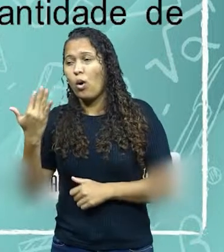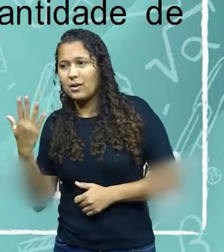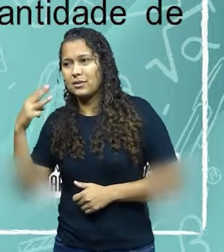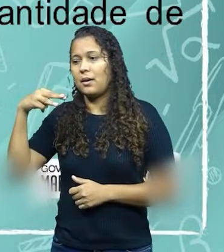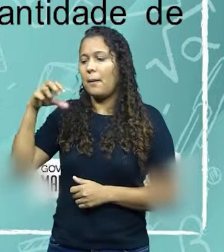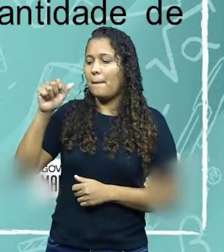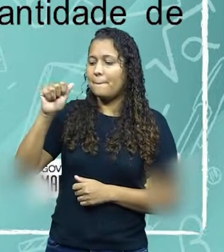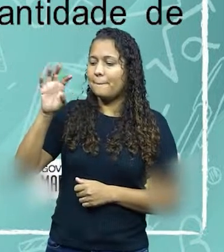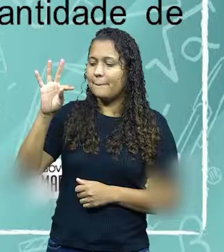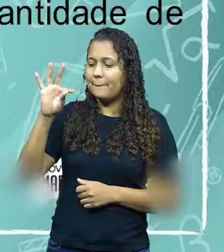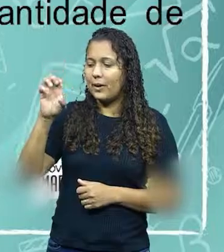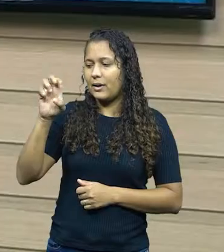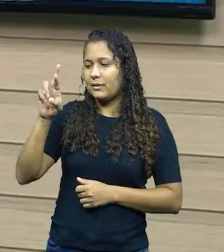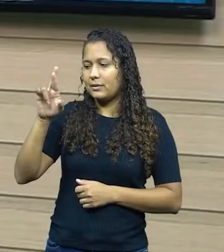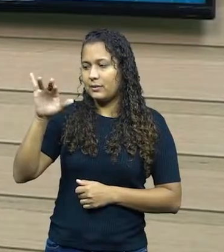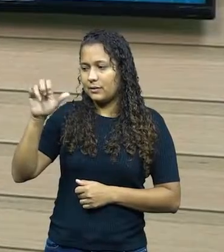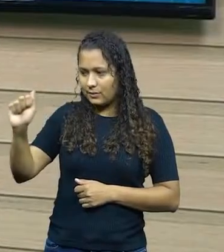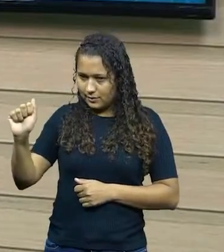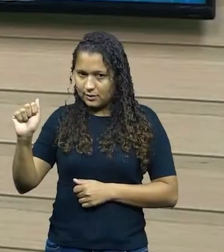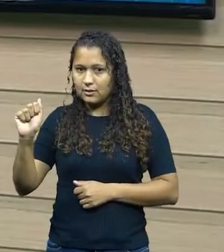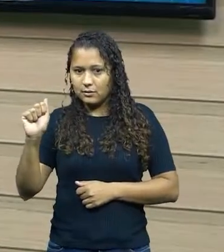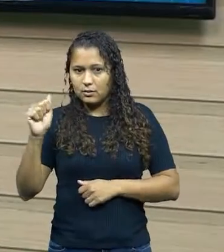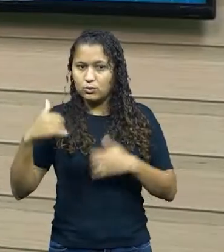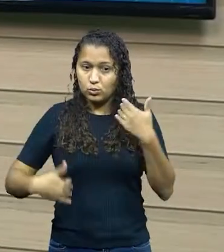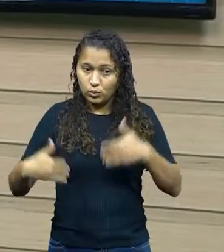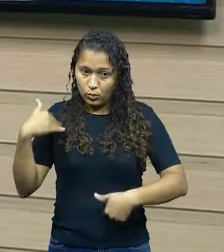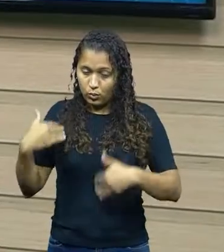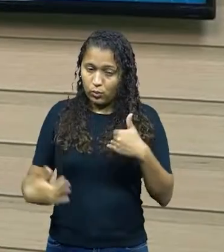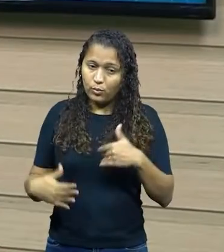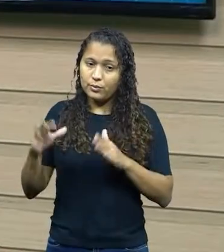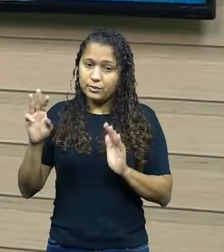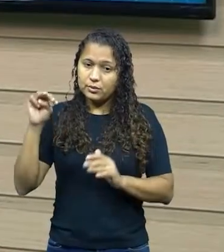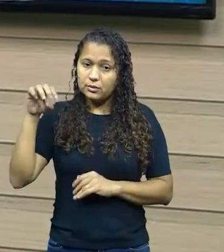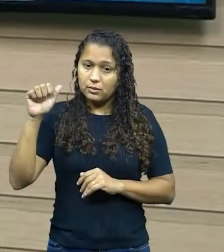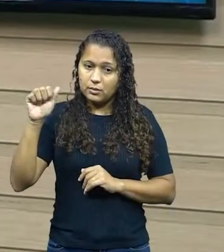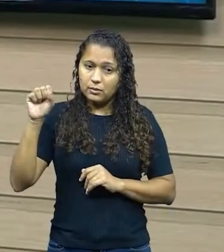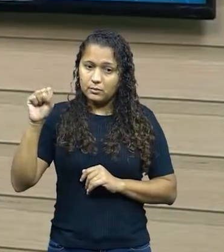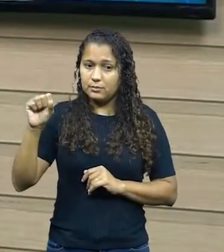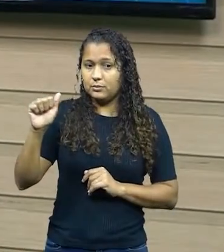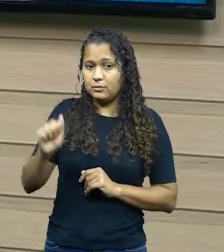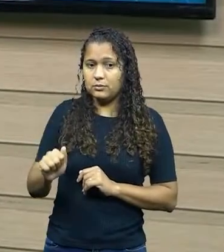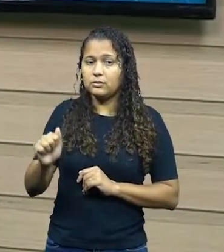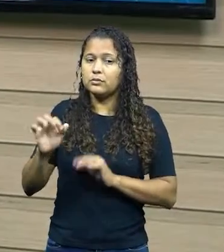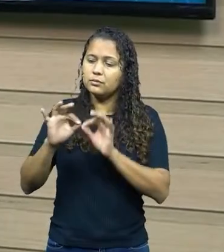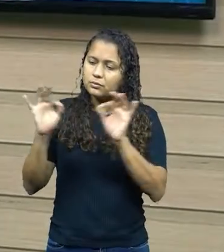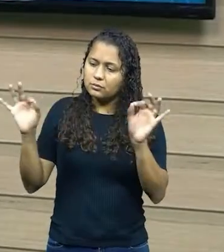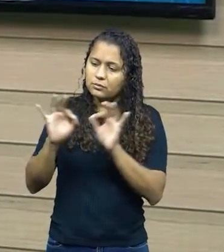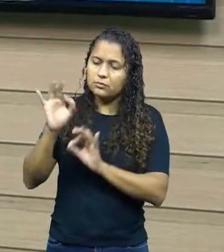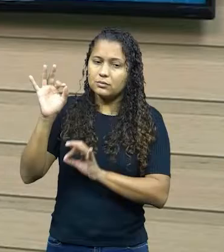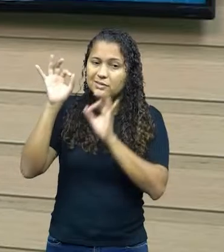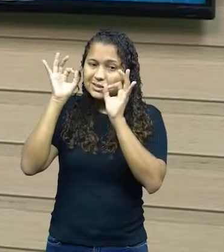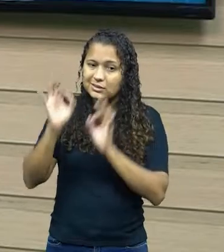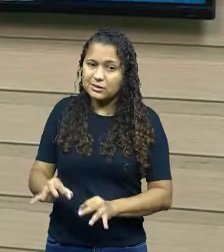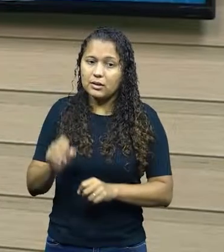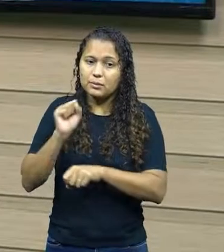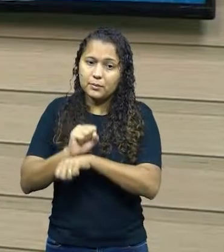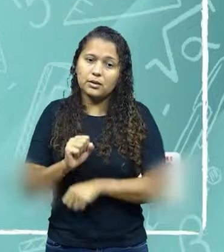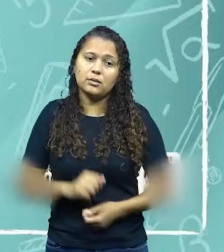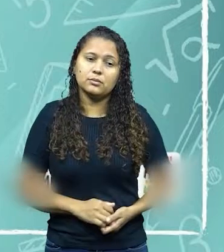da matéria de um corpo. A massa, ela normalmente é estacionária, a gente mede ela de forma